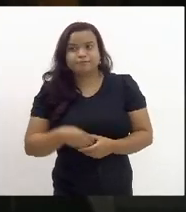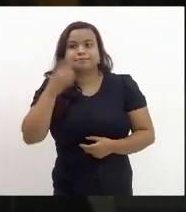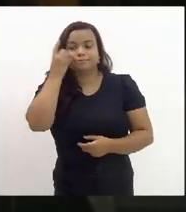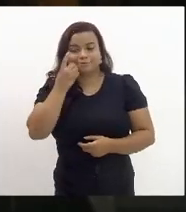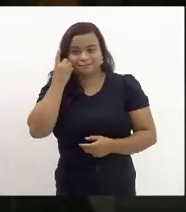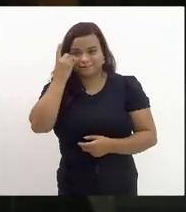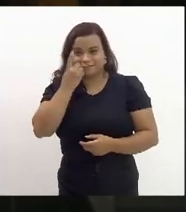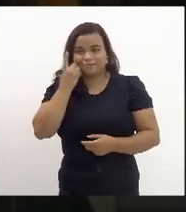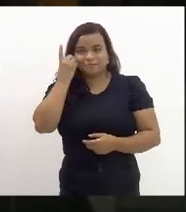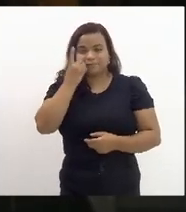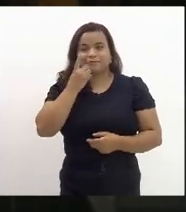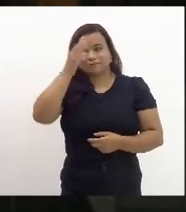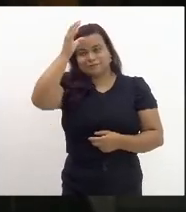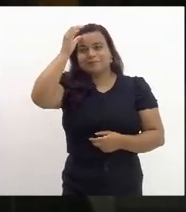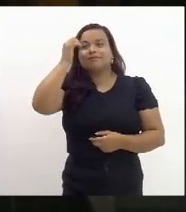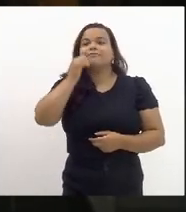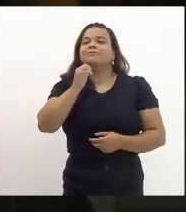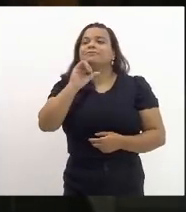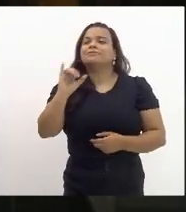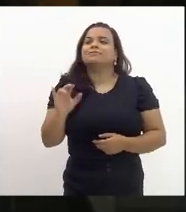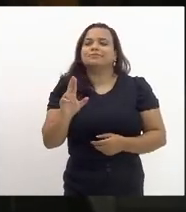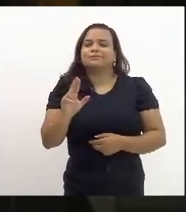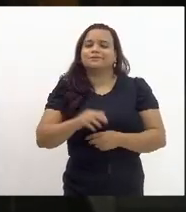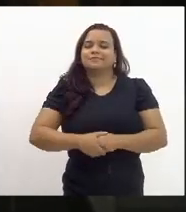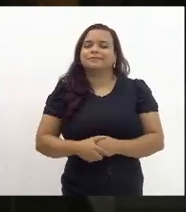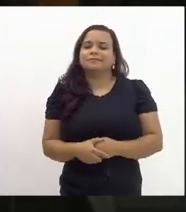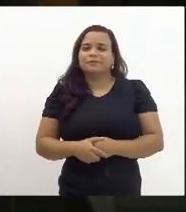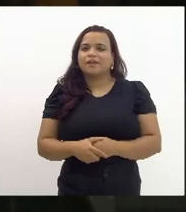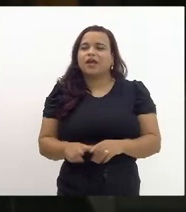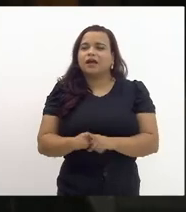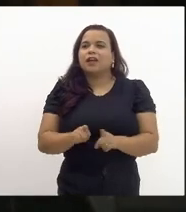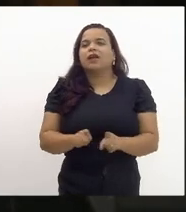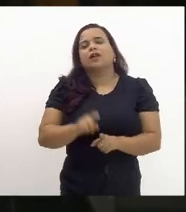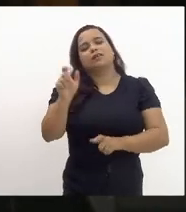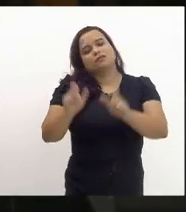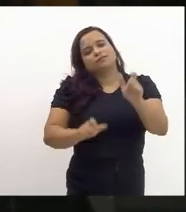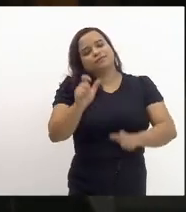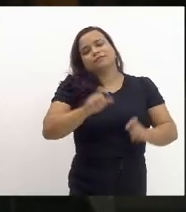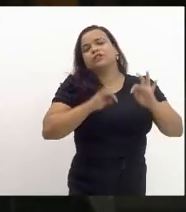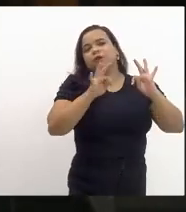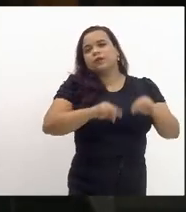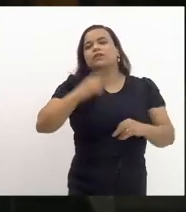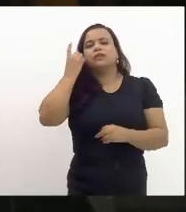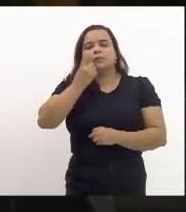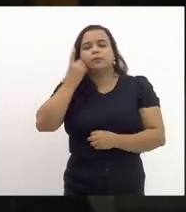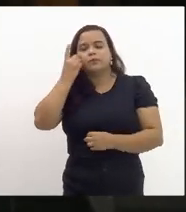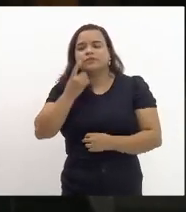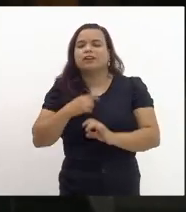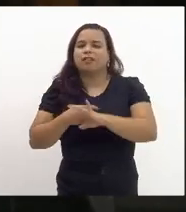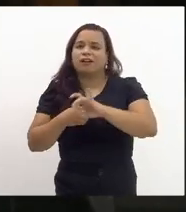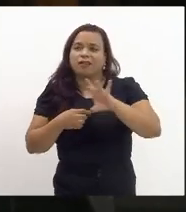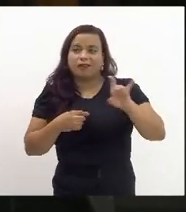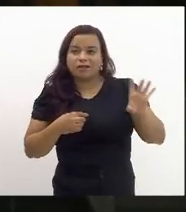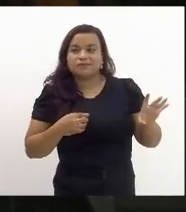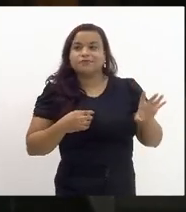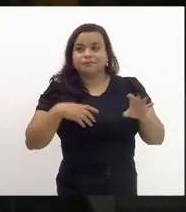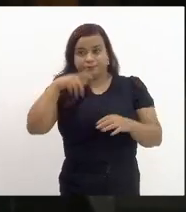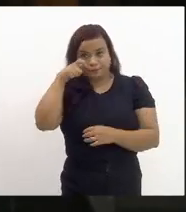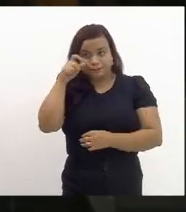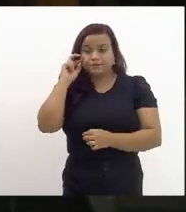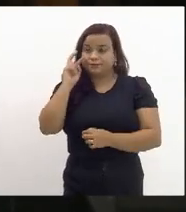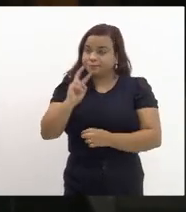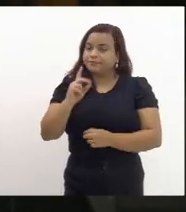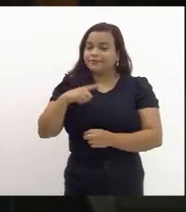deputada Tia Ju, senhoras e senhores deputados que nos